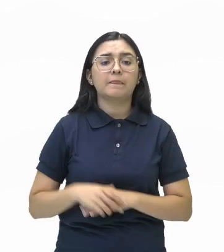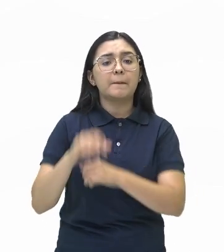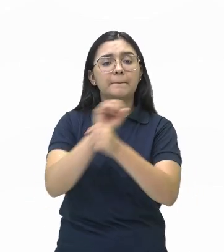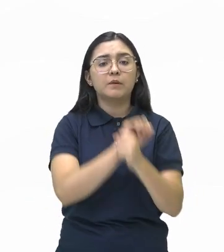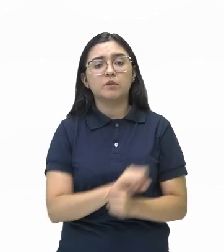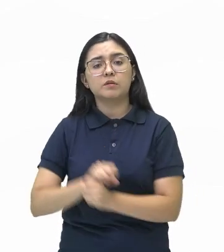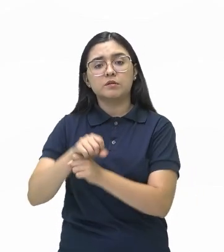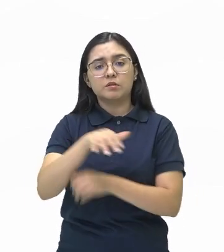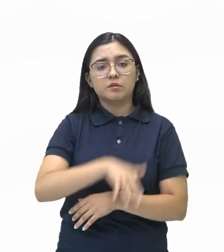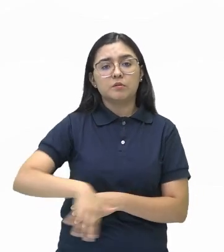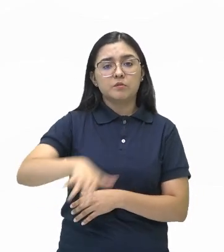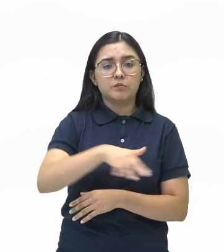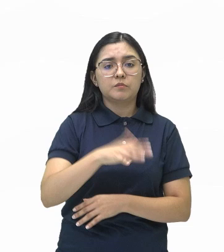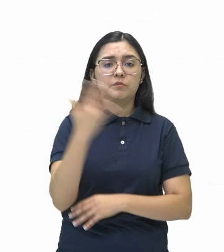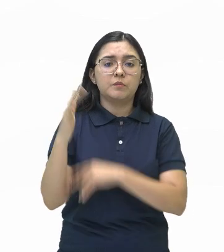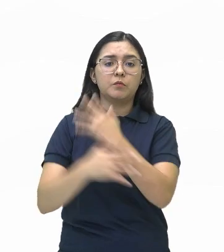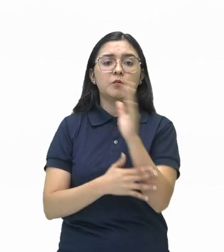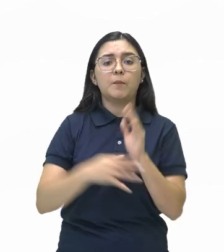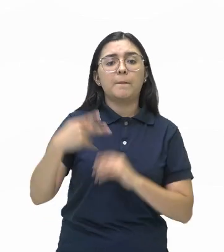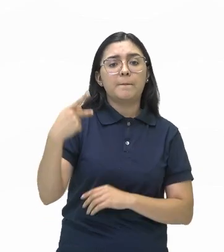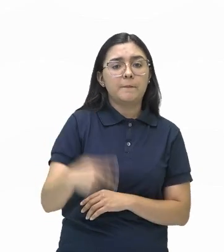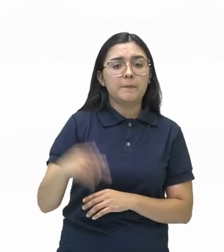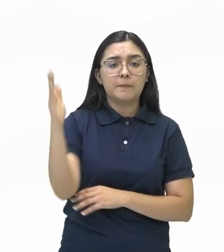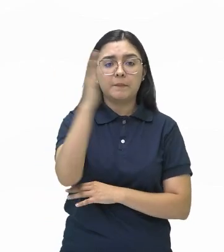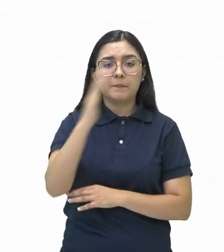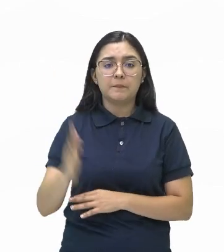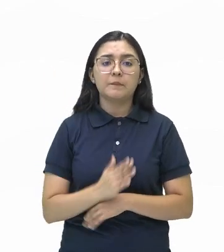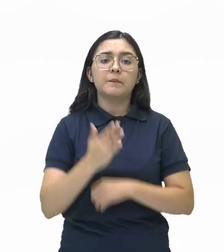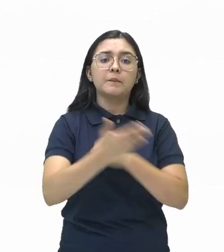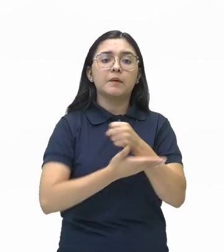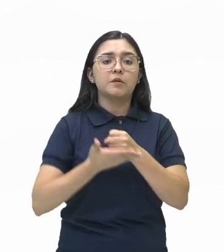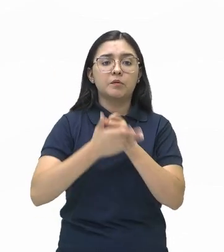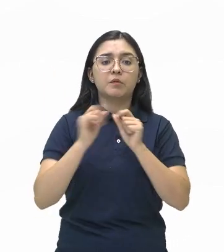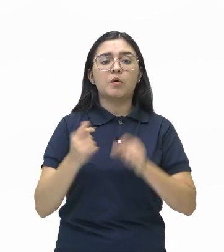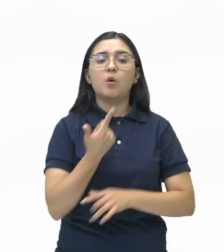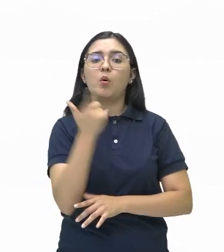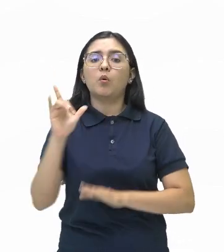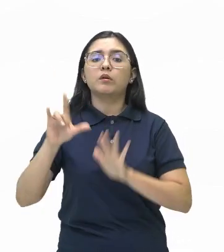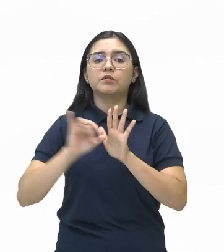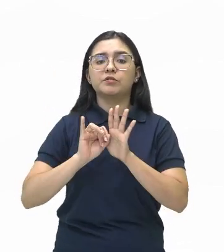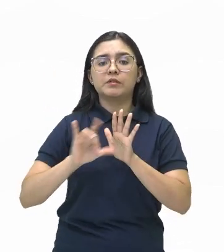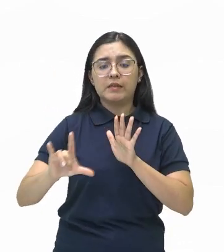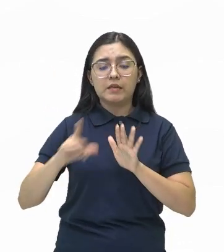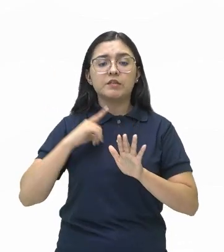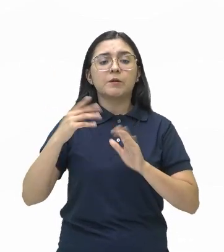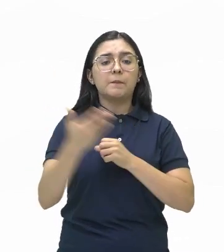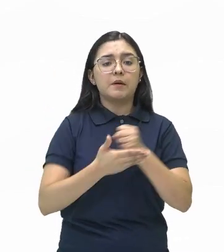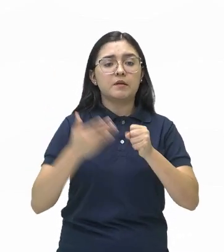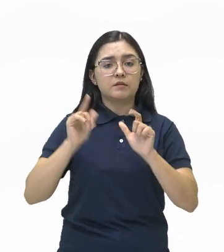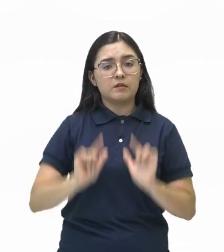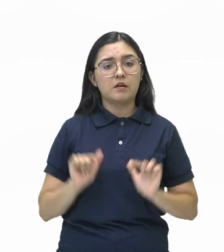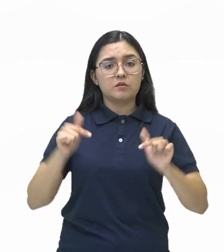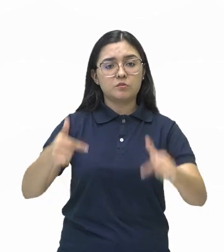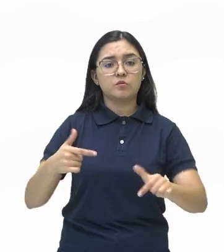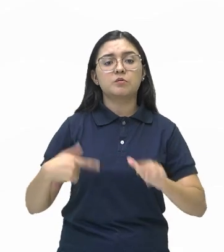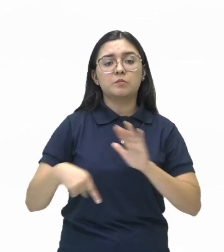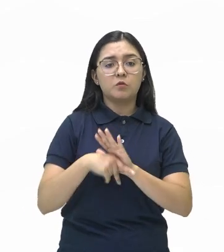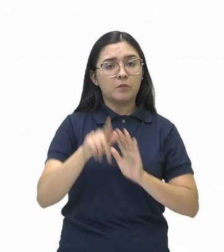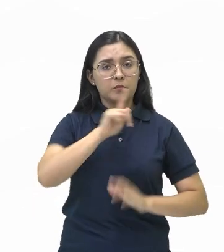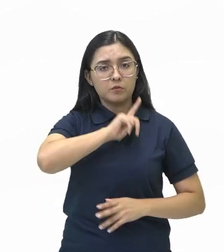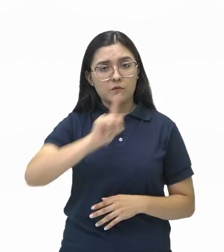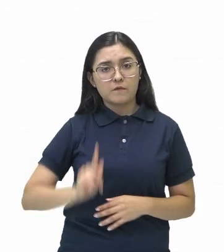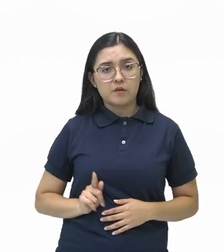a proteção ambiental do Brasil, embasando o quê? Outras legislações e ações